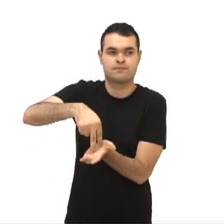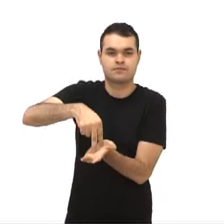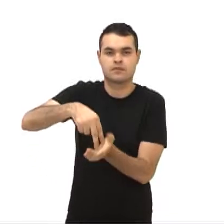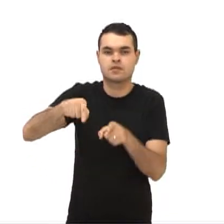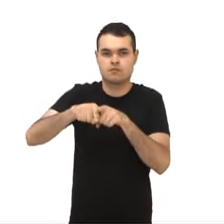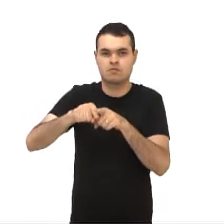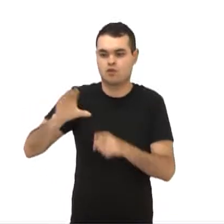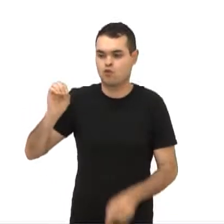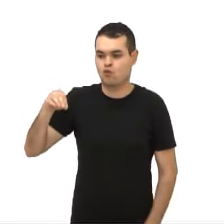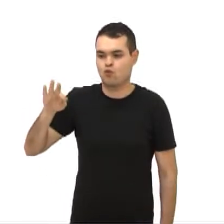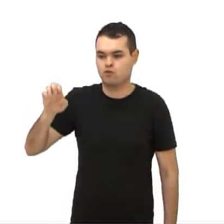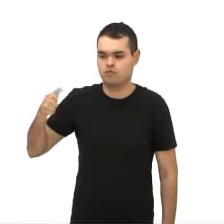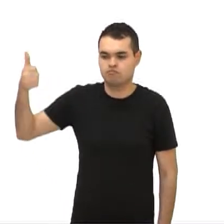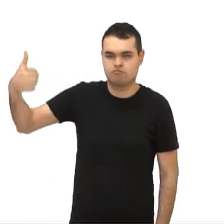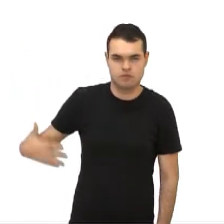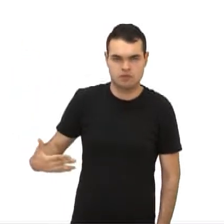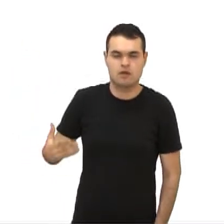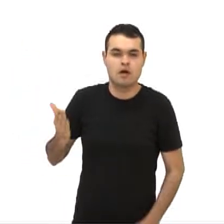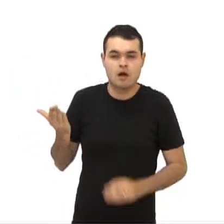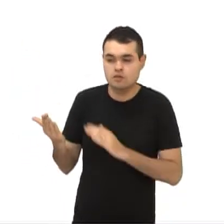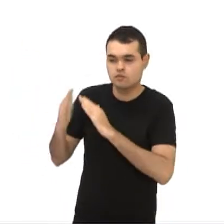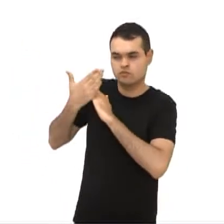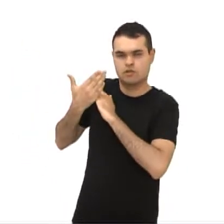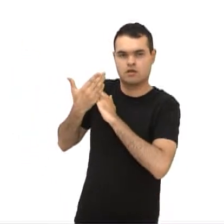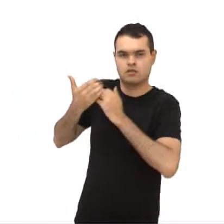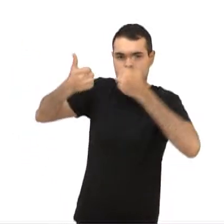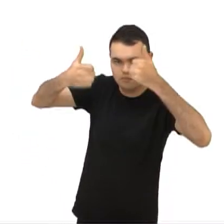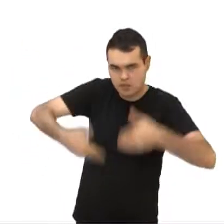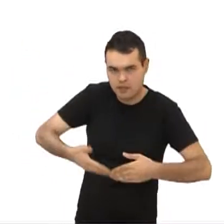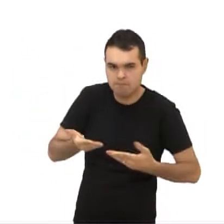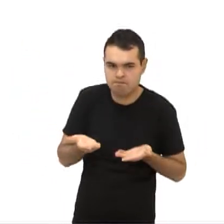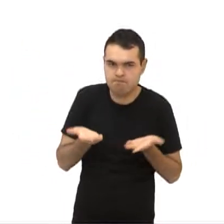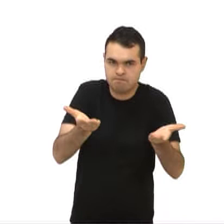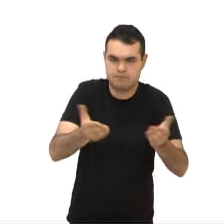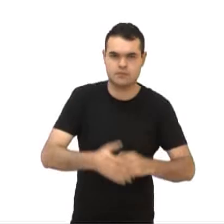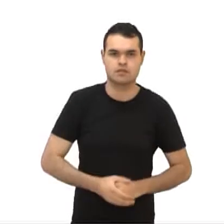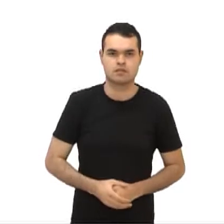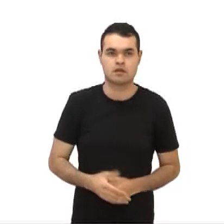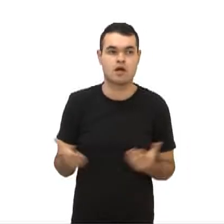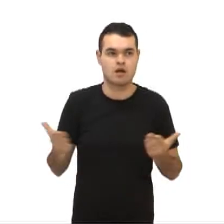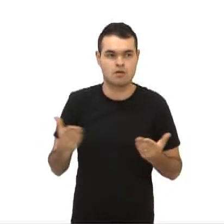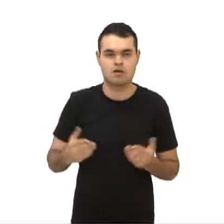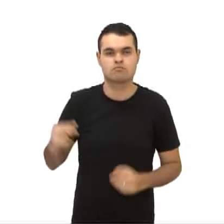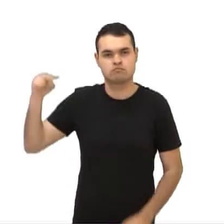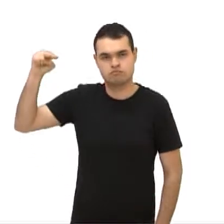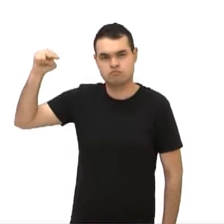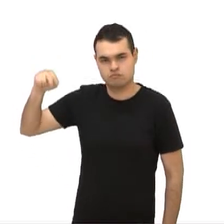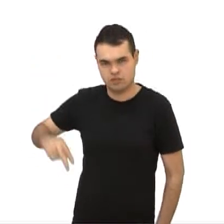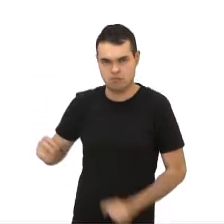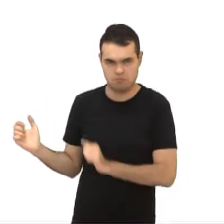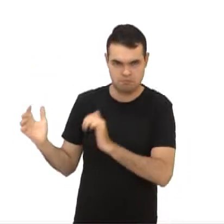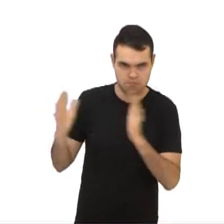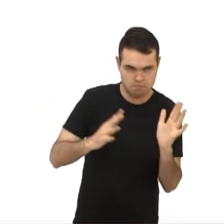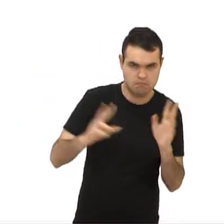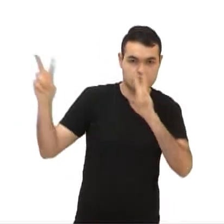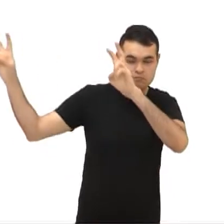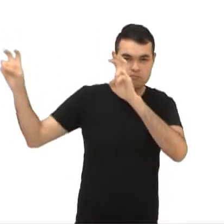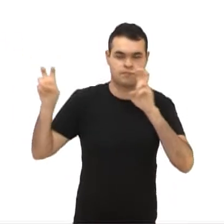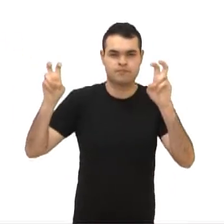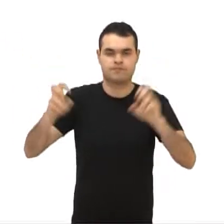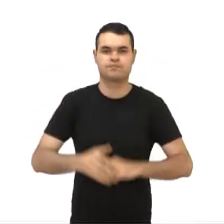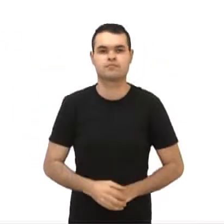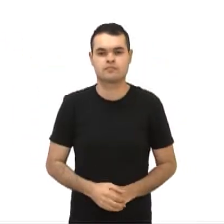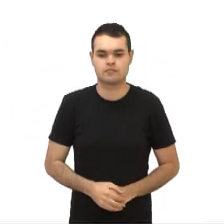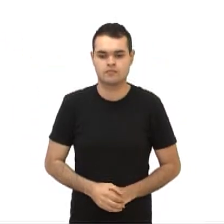Auguste Comte, que vai nos ajudar a explicar essa realidade. Então, nós vamos fazer paulatinamente, né? Vamos ler aqui rapidinho. Né? Todos os